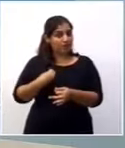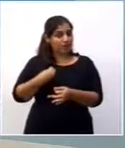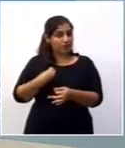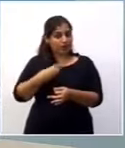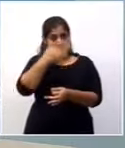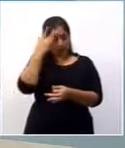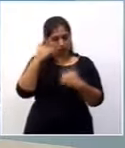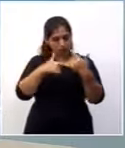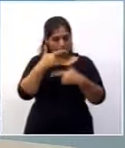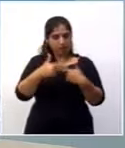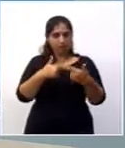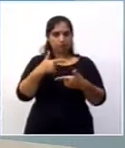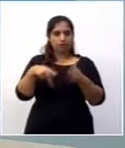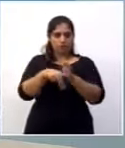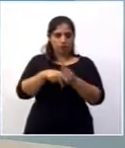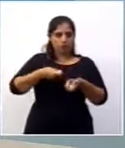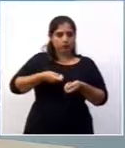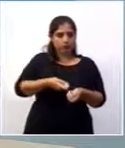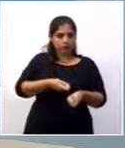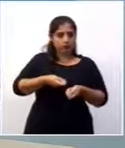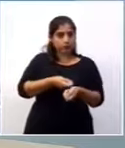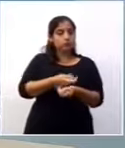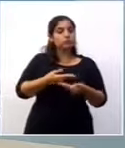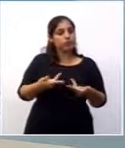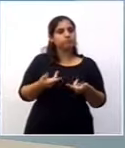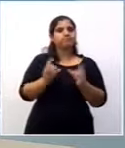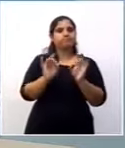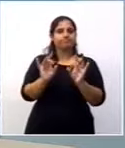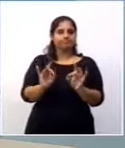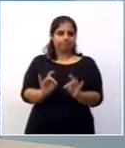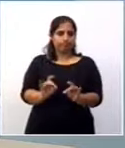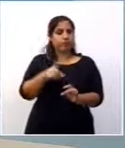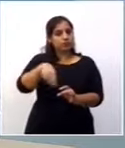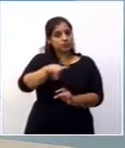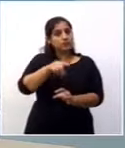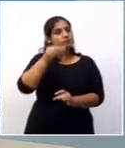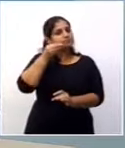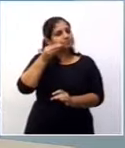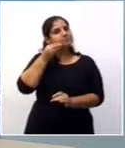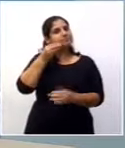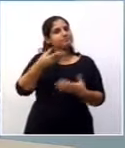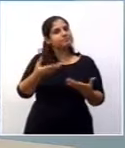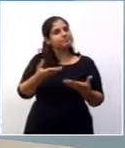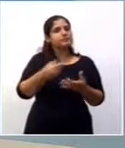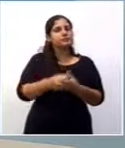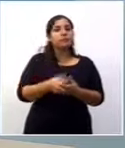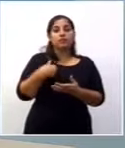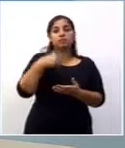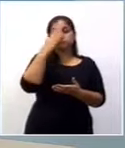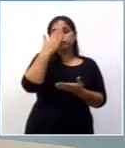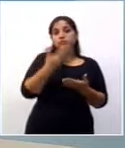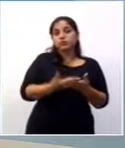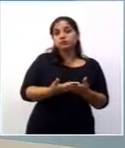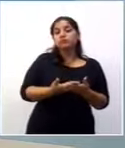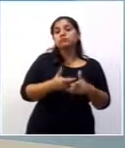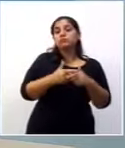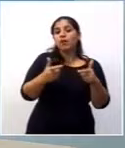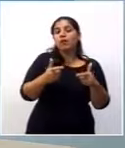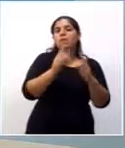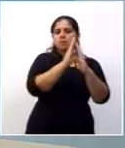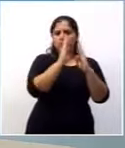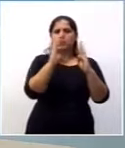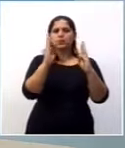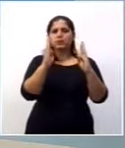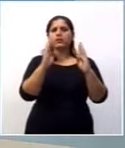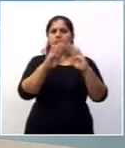engenhos. Então, é muito rico, é uma obra riquíssima. Então, quem tiver a oportunidade, eu acredito que boa parte das bibliotecas